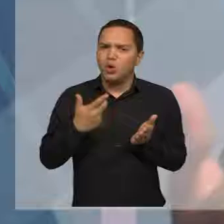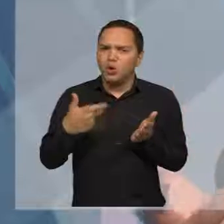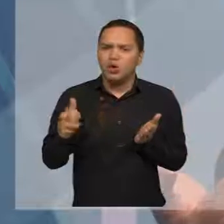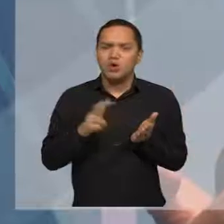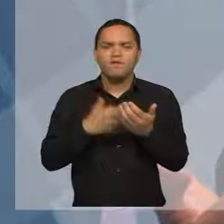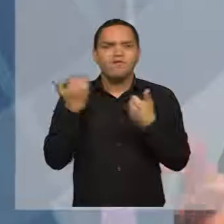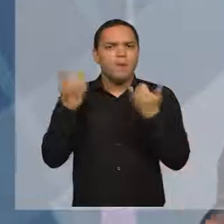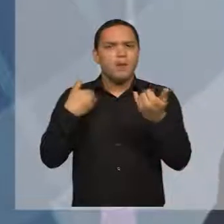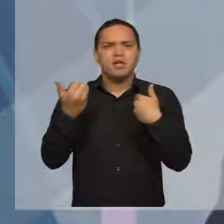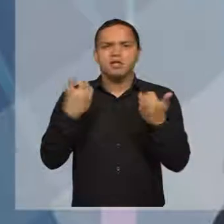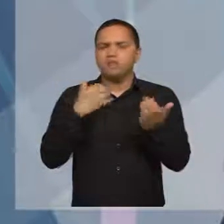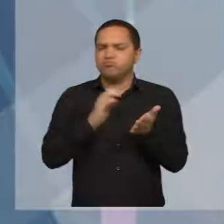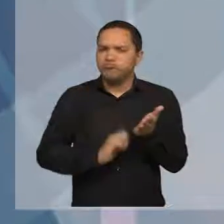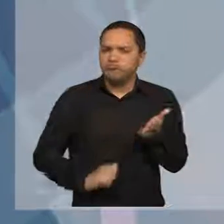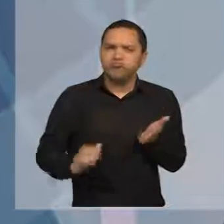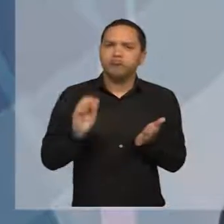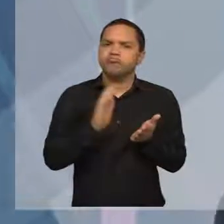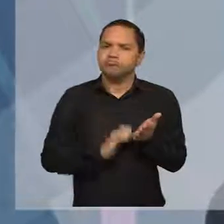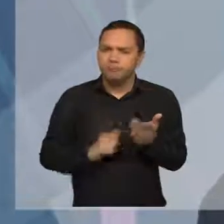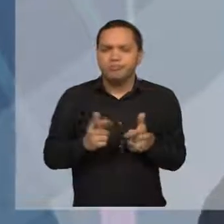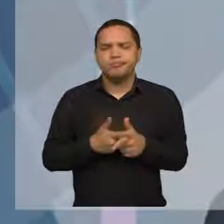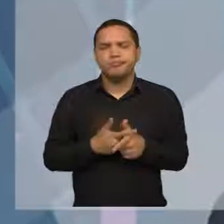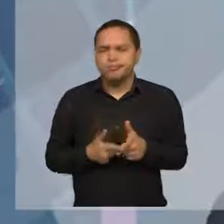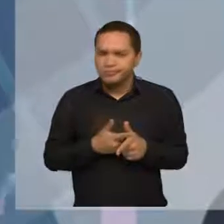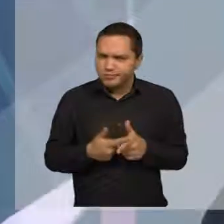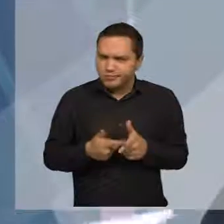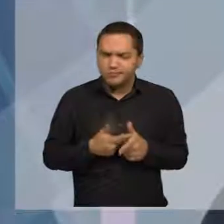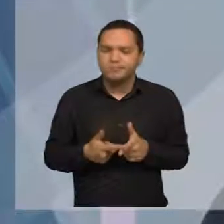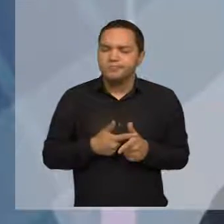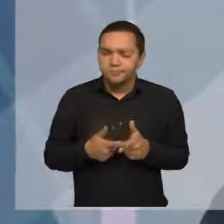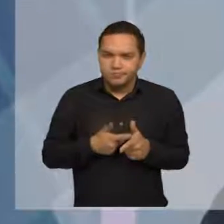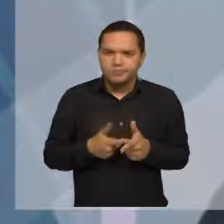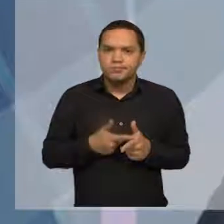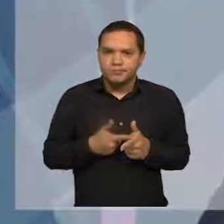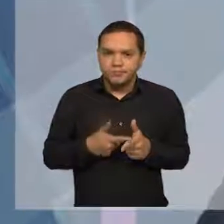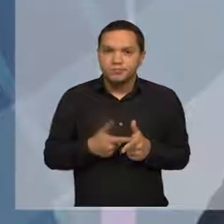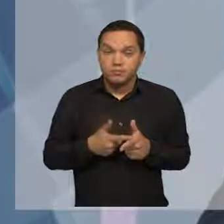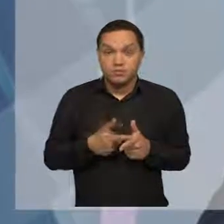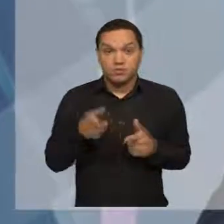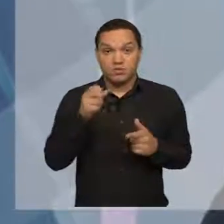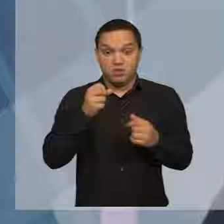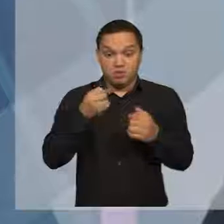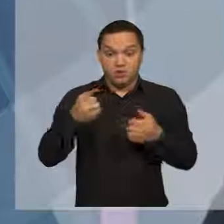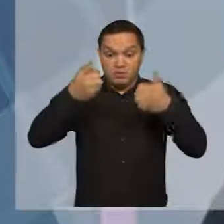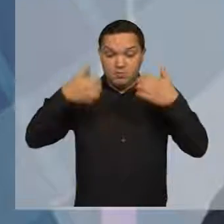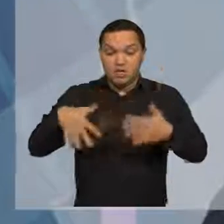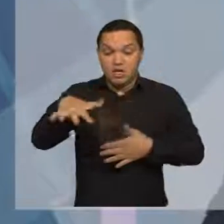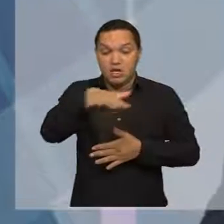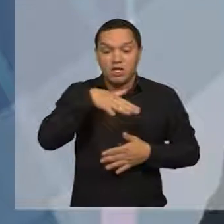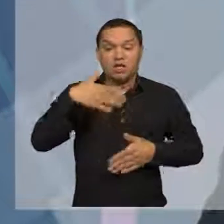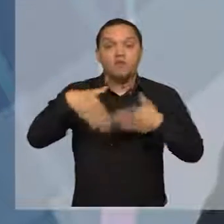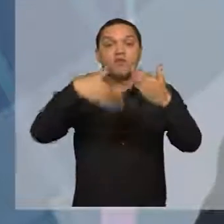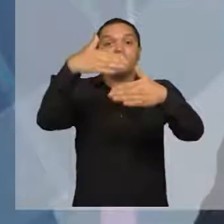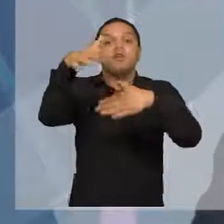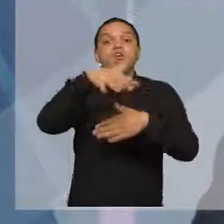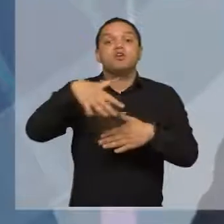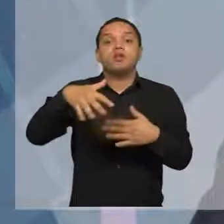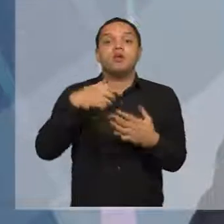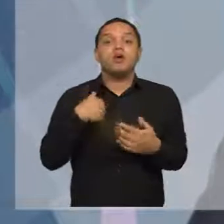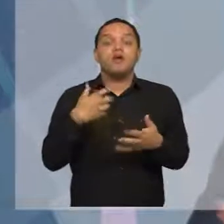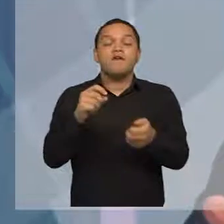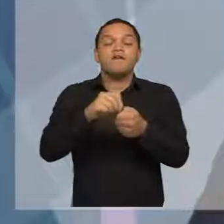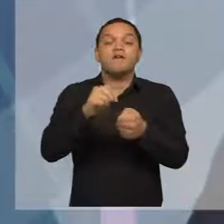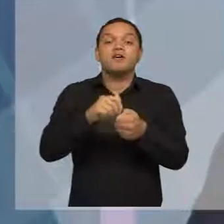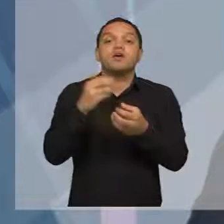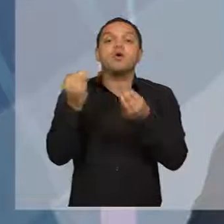de informações. O que eu pretendo, quando eu falo em desenvolvimento regional, o que eu pretendo fazer para